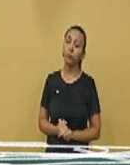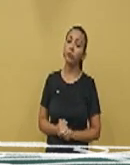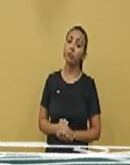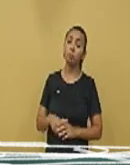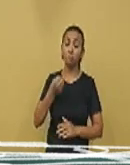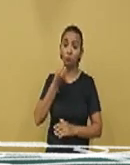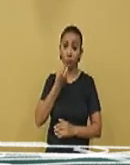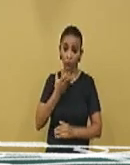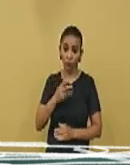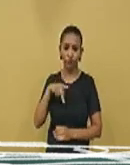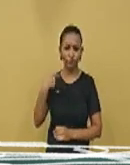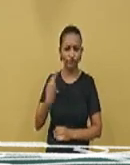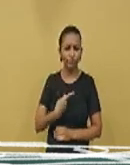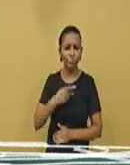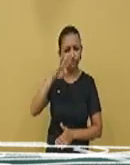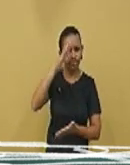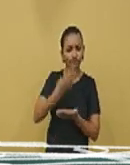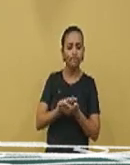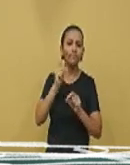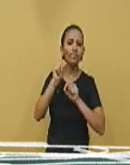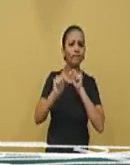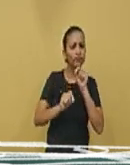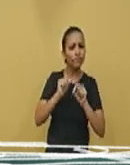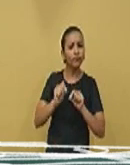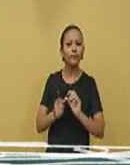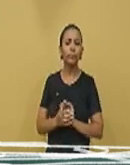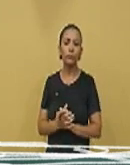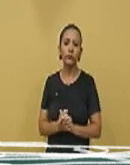Bom, nós consideramos o seguinte, né?